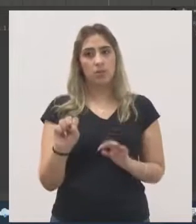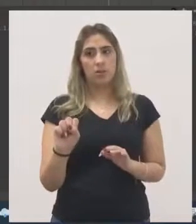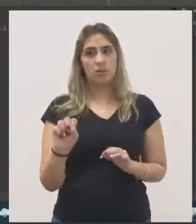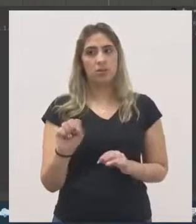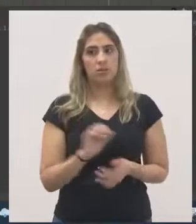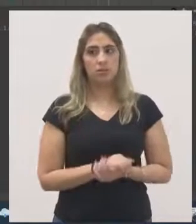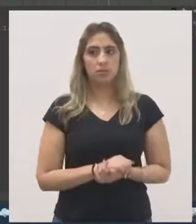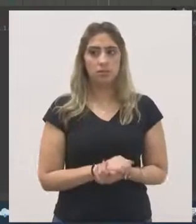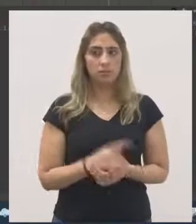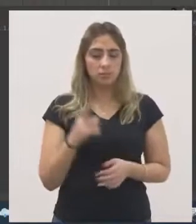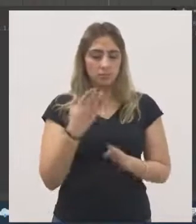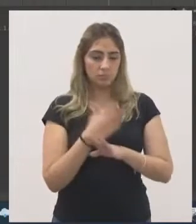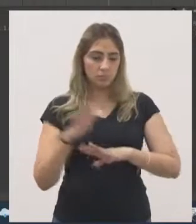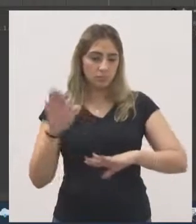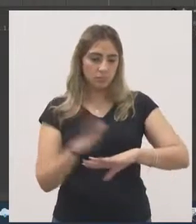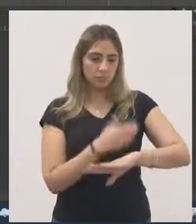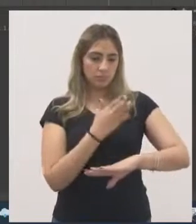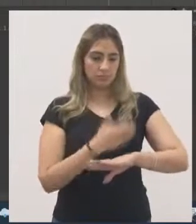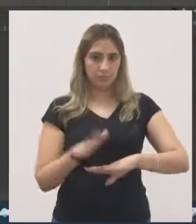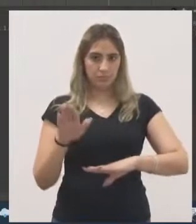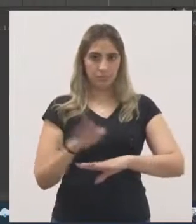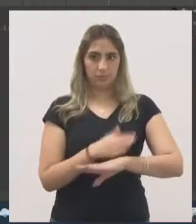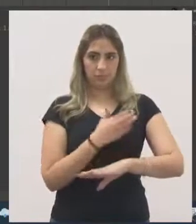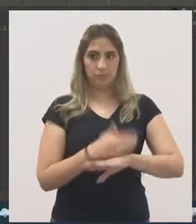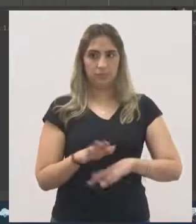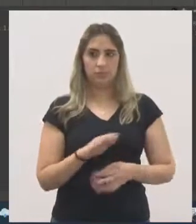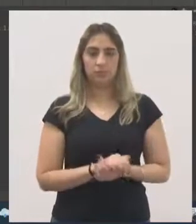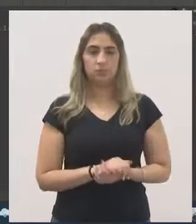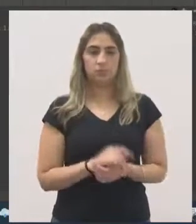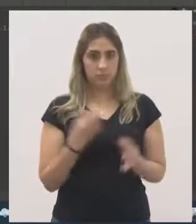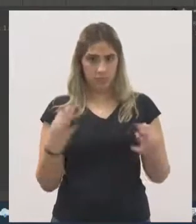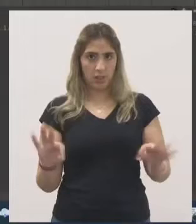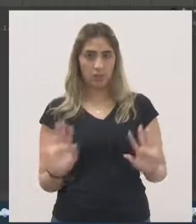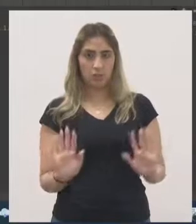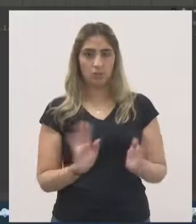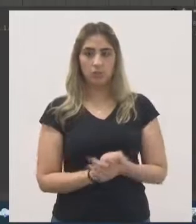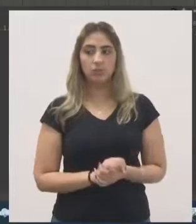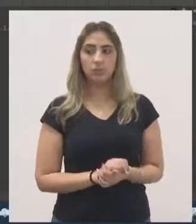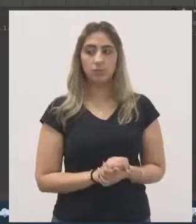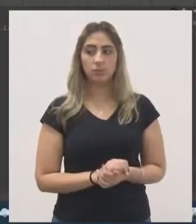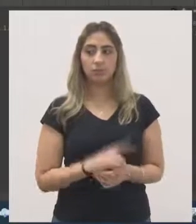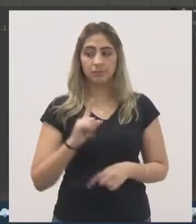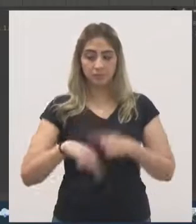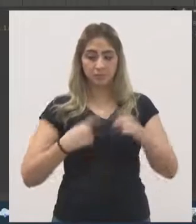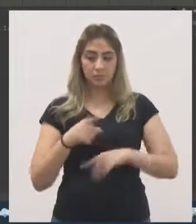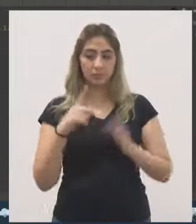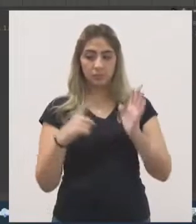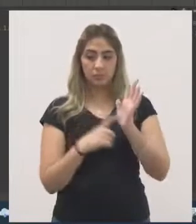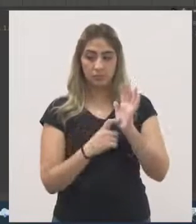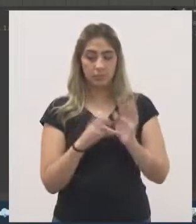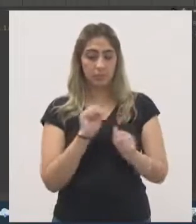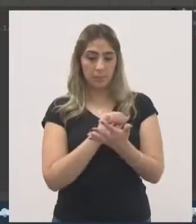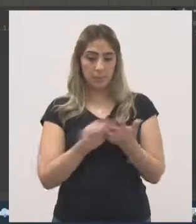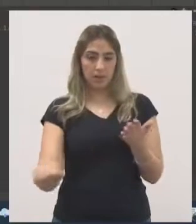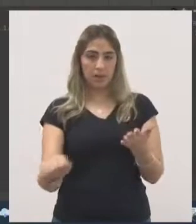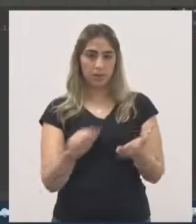vai desgrudando, ele vai recortando, certo? E depois você clica com a tecla delete. Então vamos